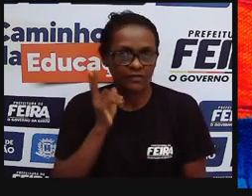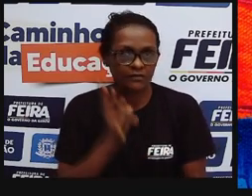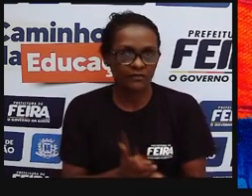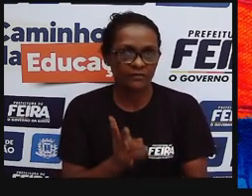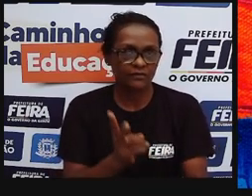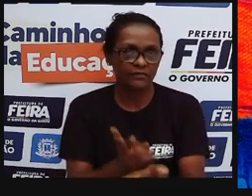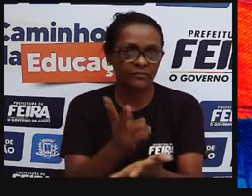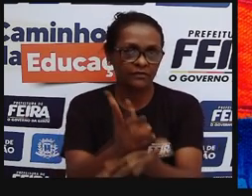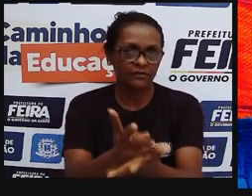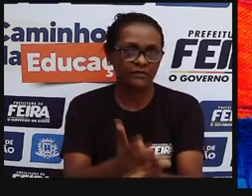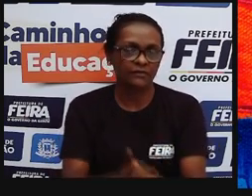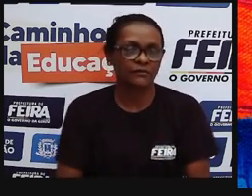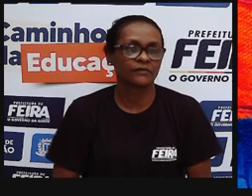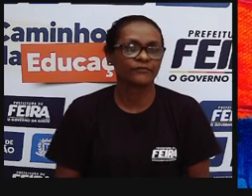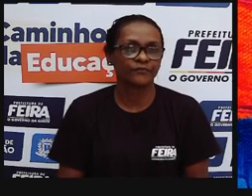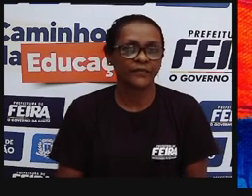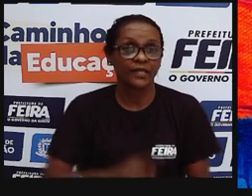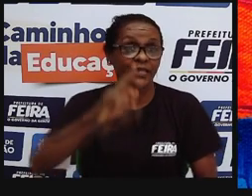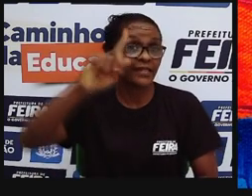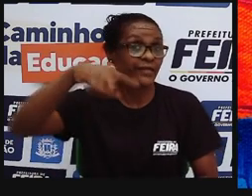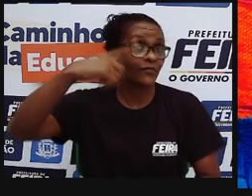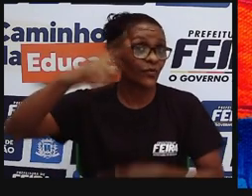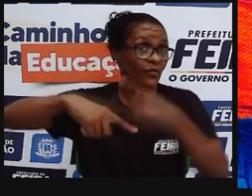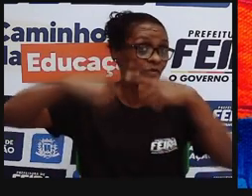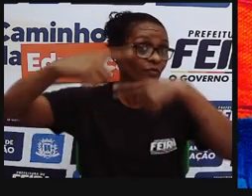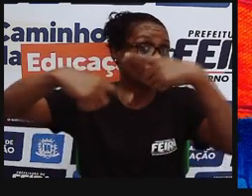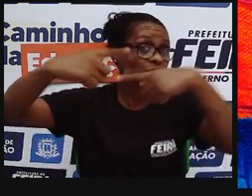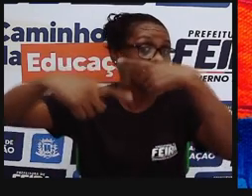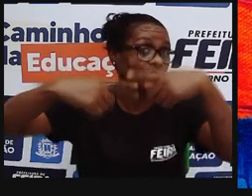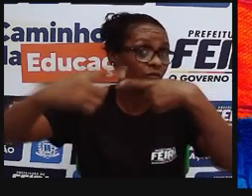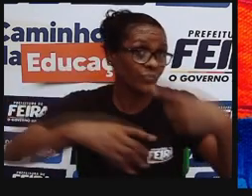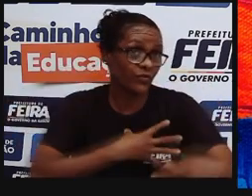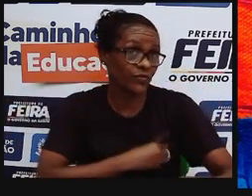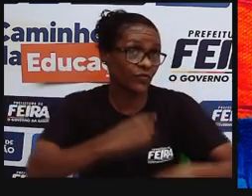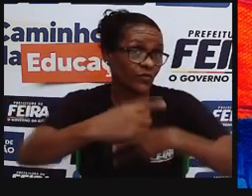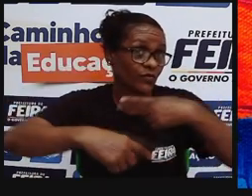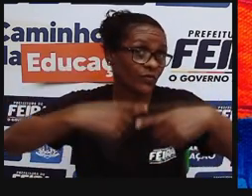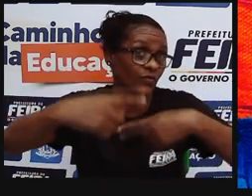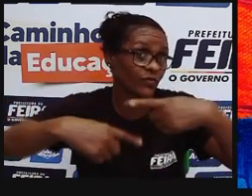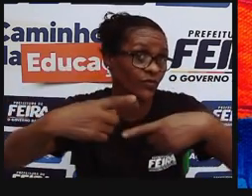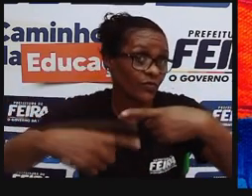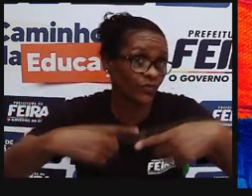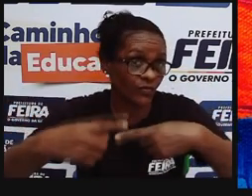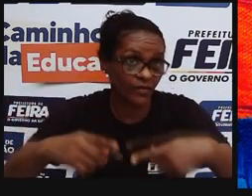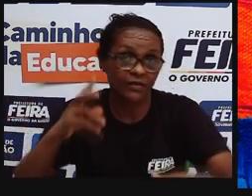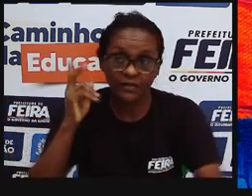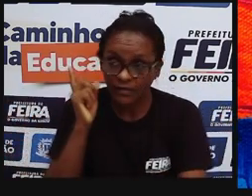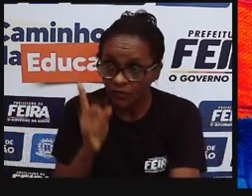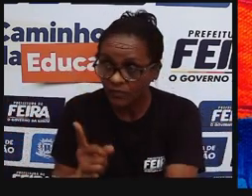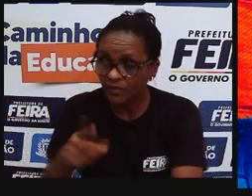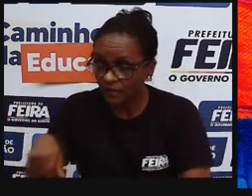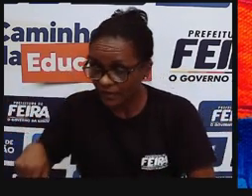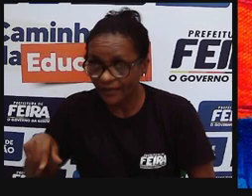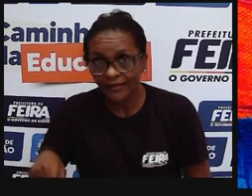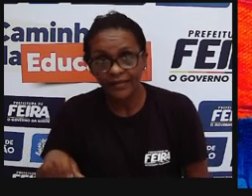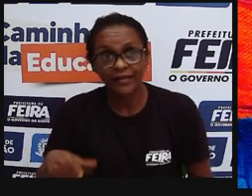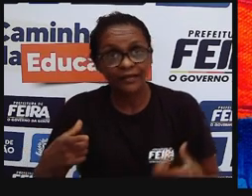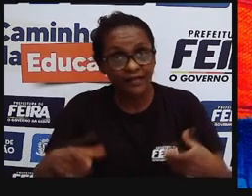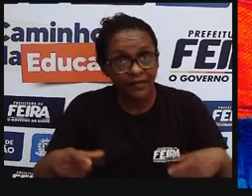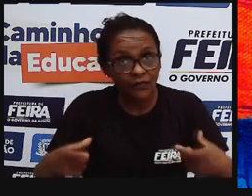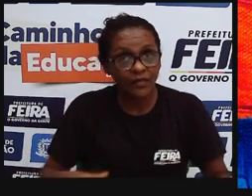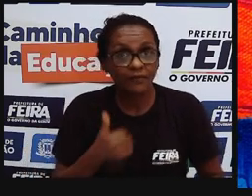fazer com que as gerações futuras, elas também tenham contato a um ambiente saudável, a uma